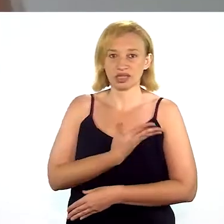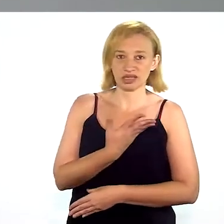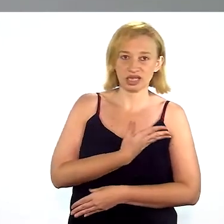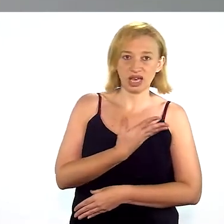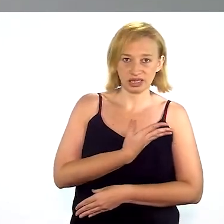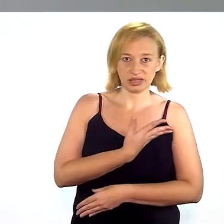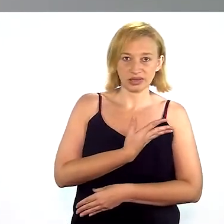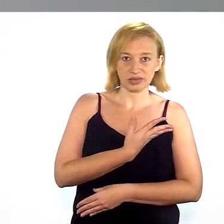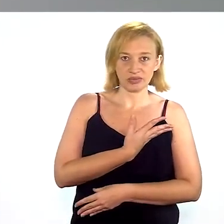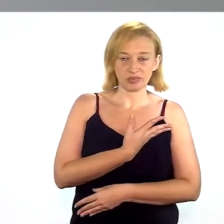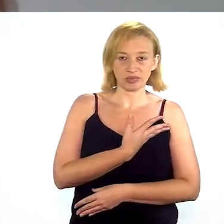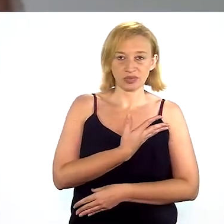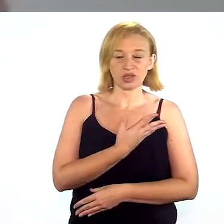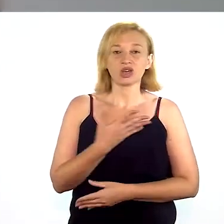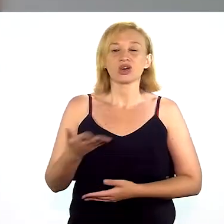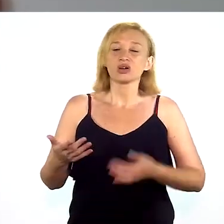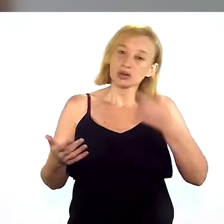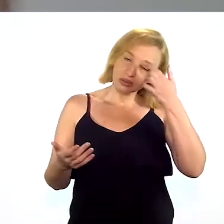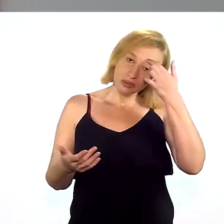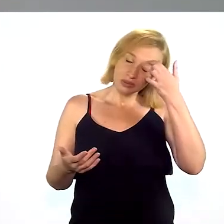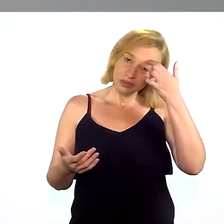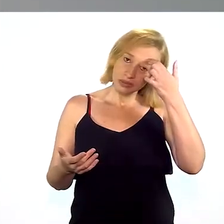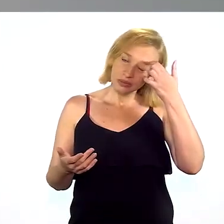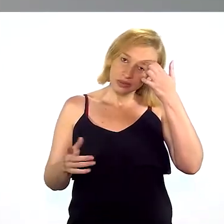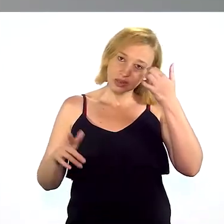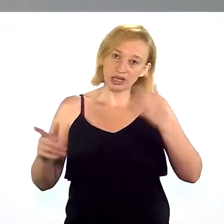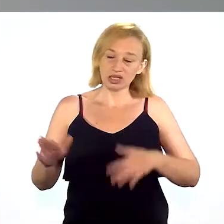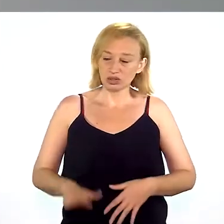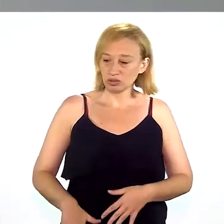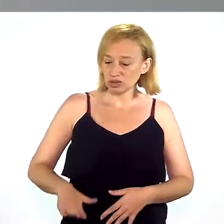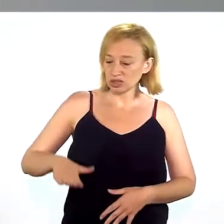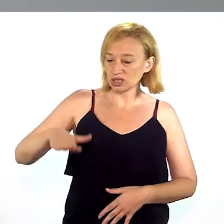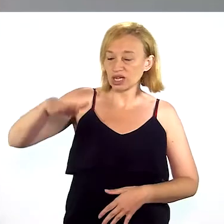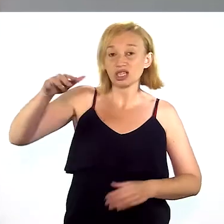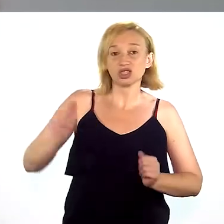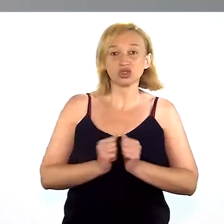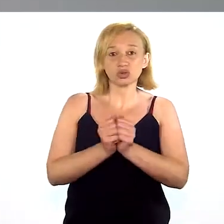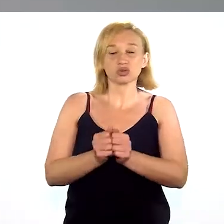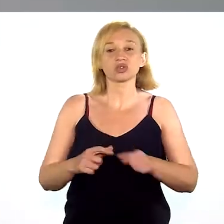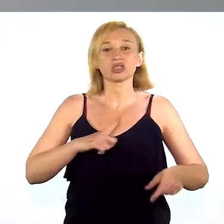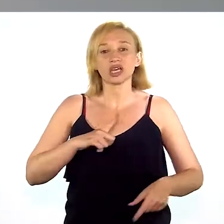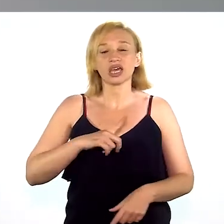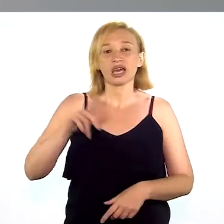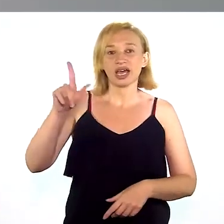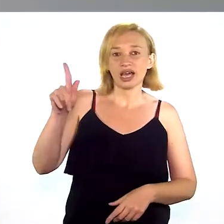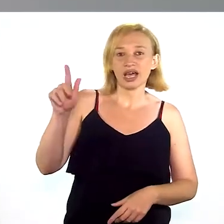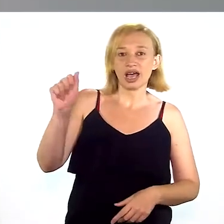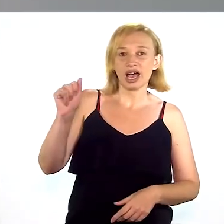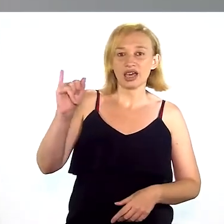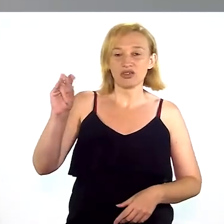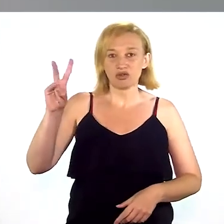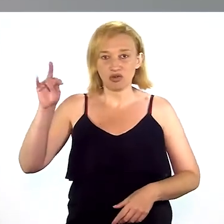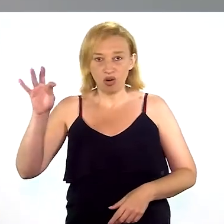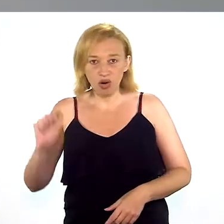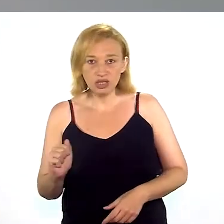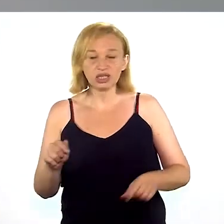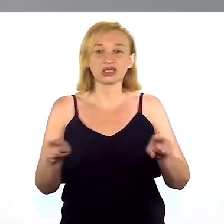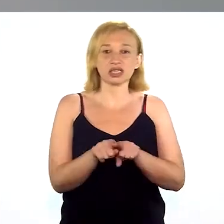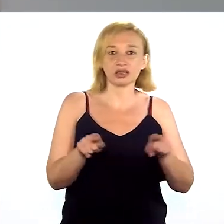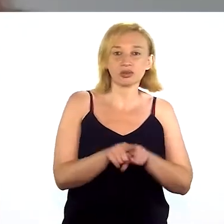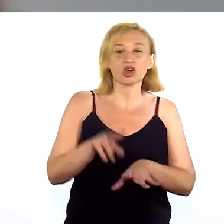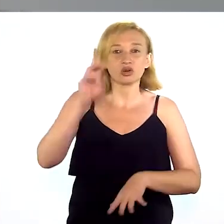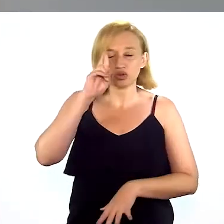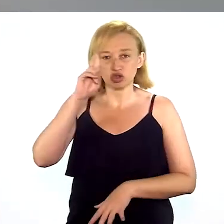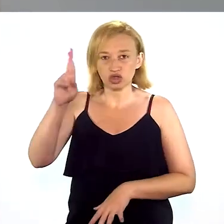ela tem esse homem, ela começa adolescente, depois eles ficam adultos, tem as gaivotas, e tem um casal que